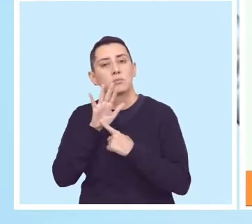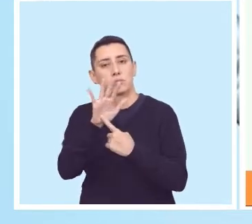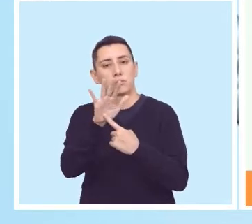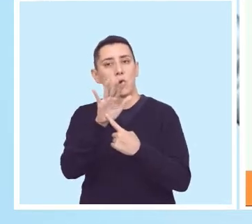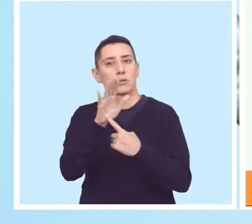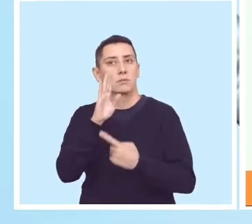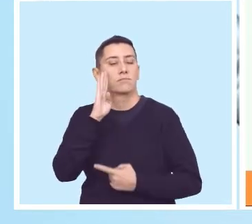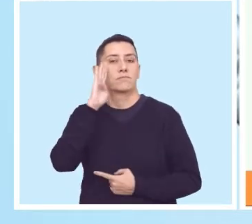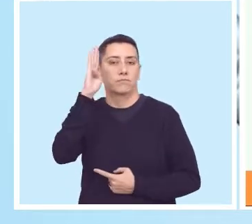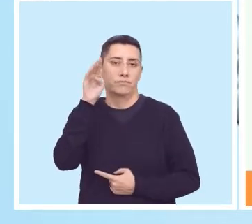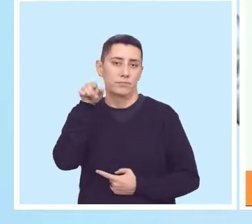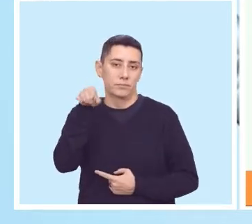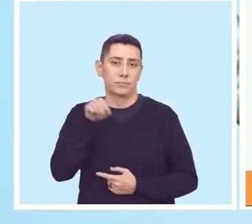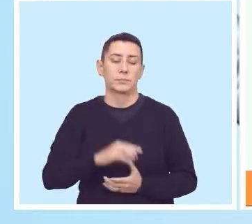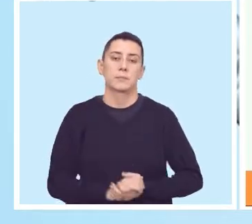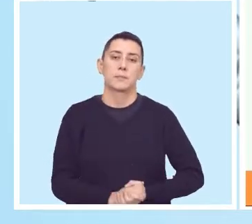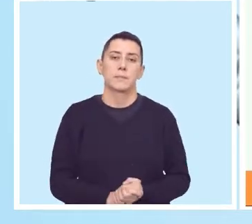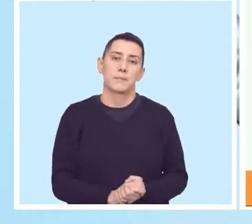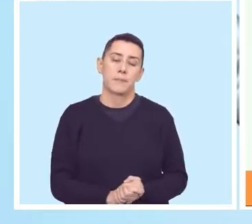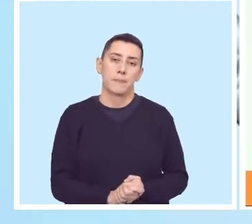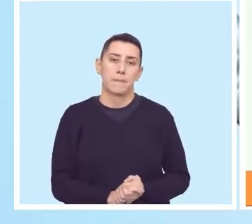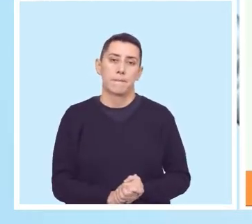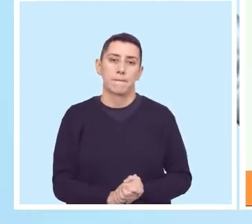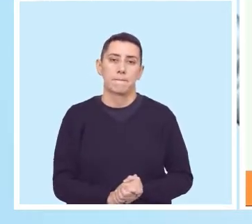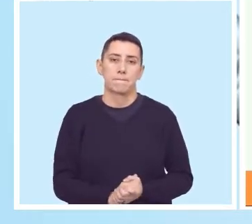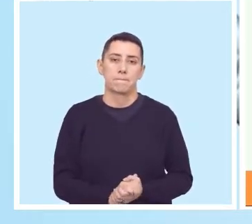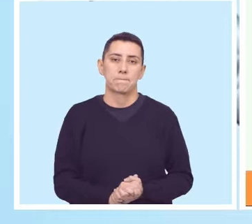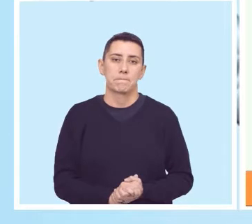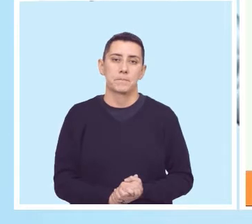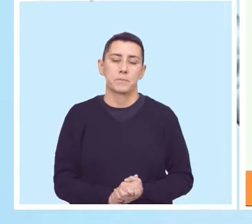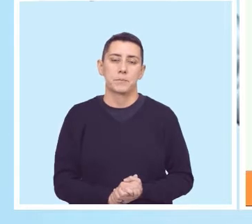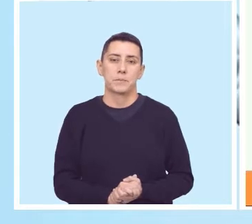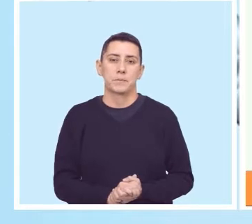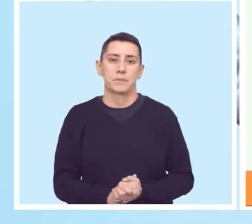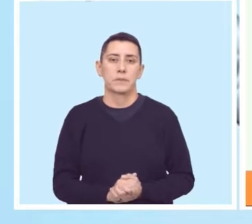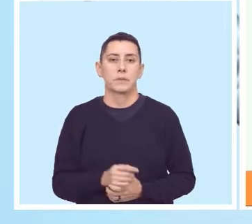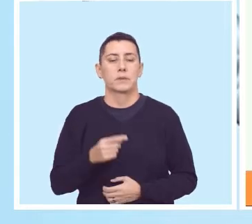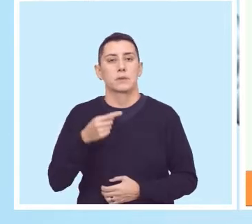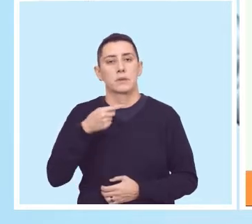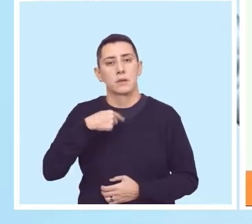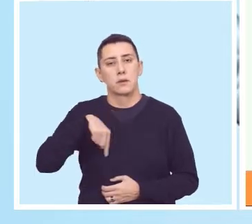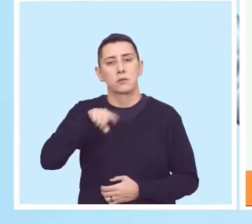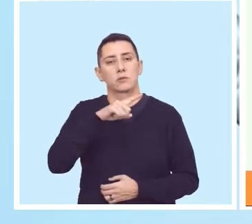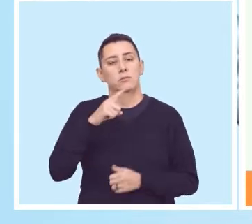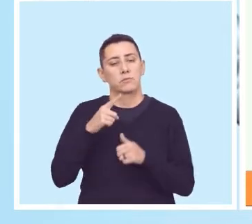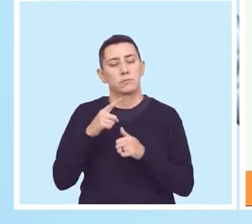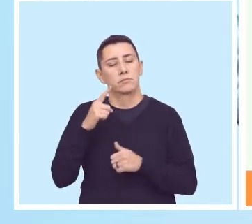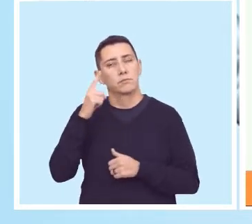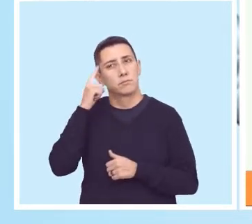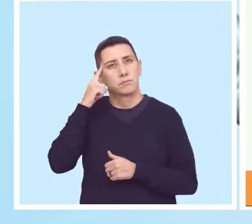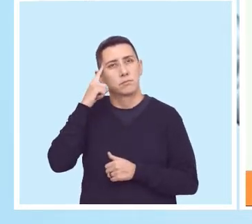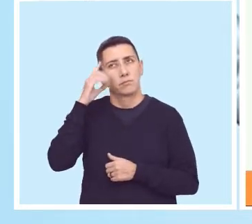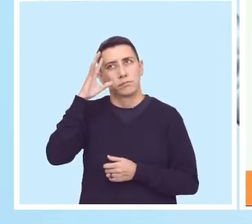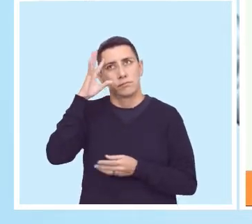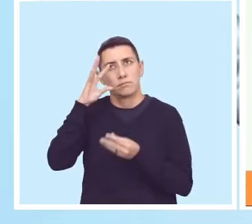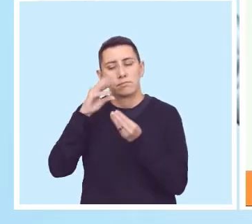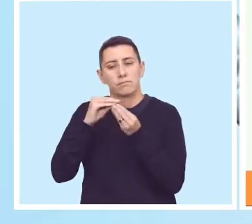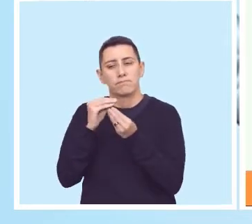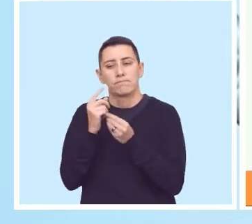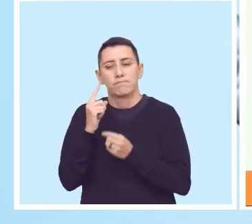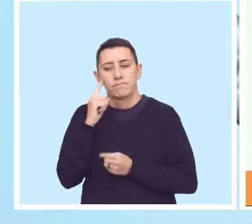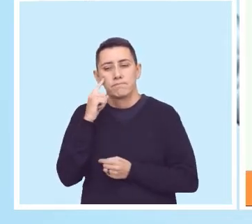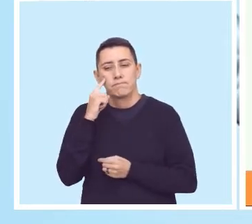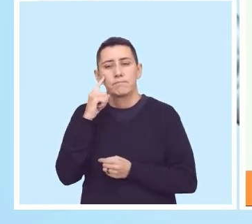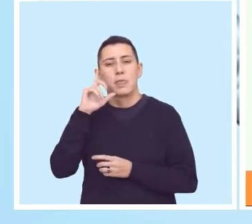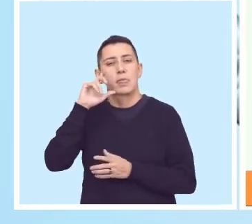essência. Então, nós definimos ou estabelecemos que a captura das imagens